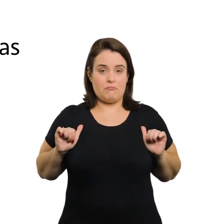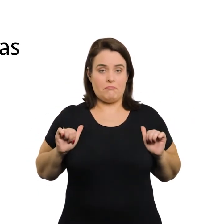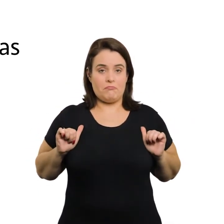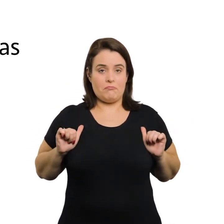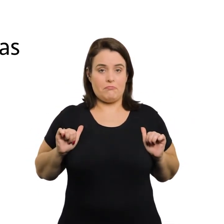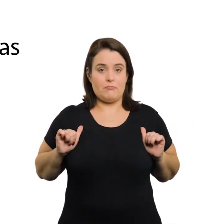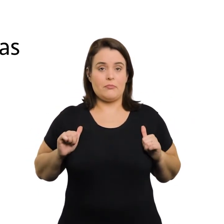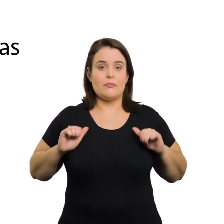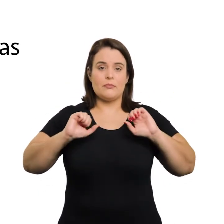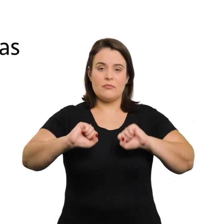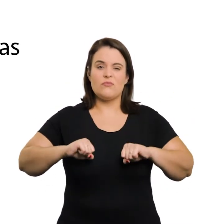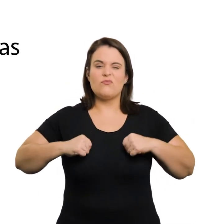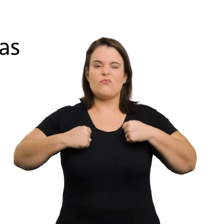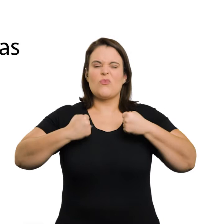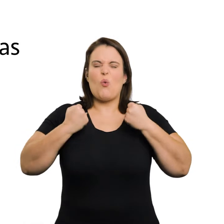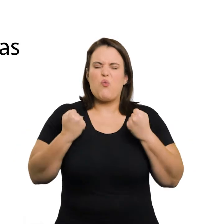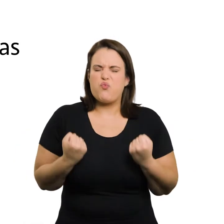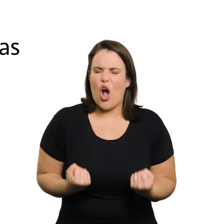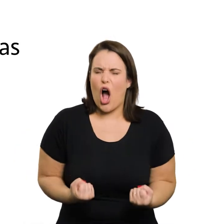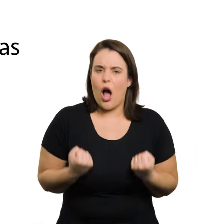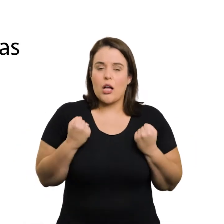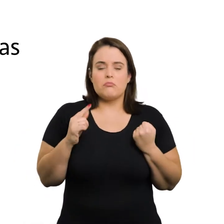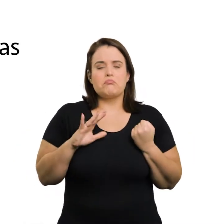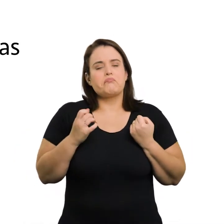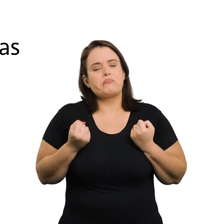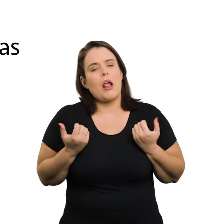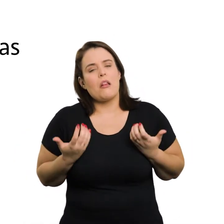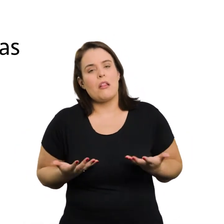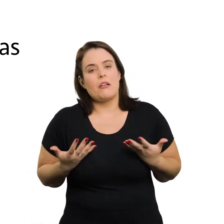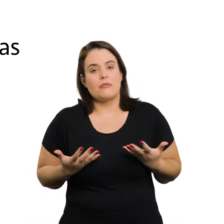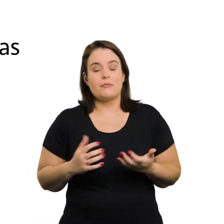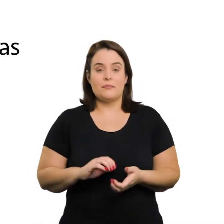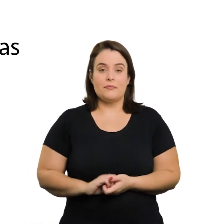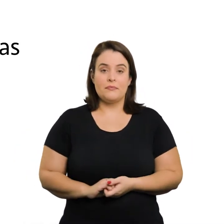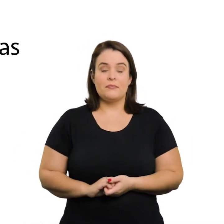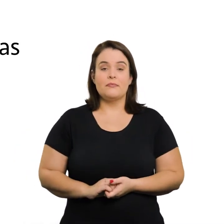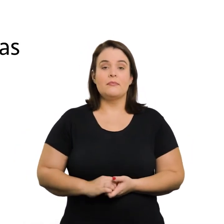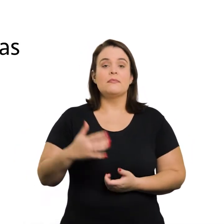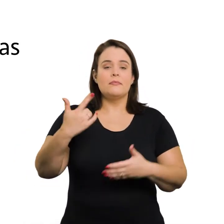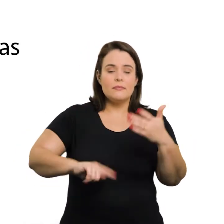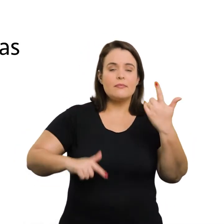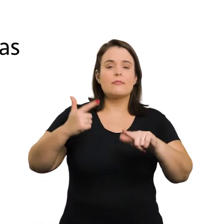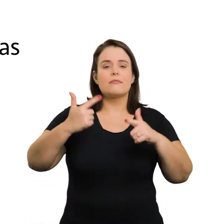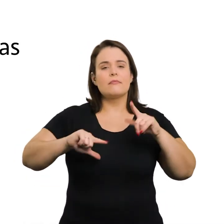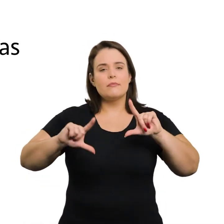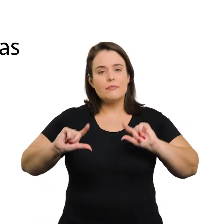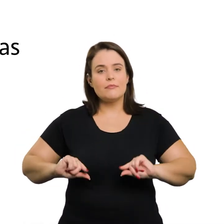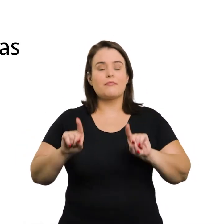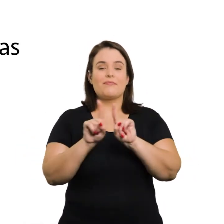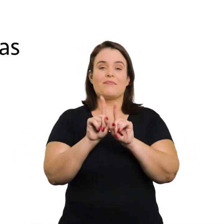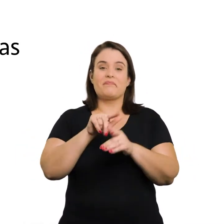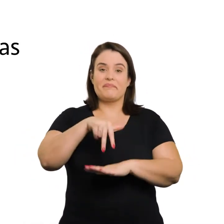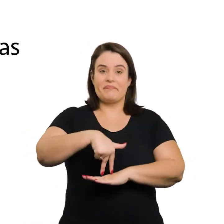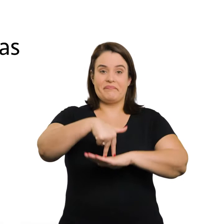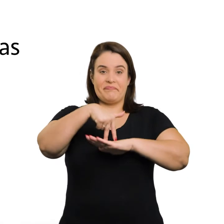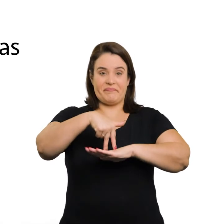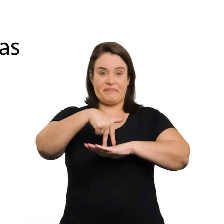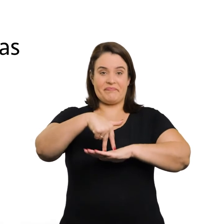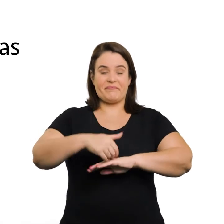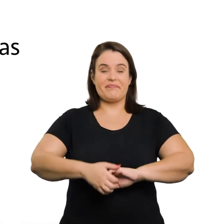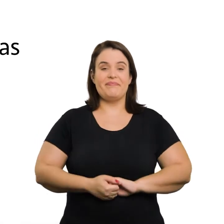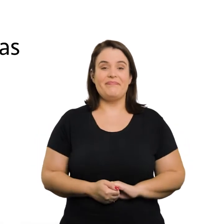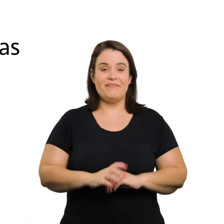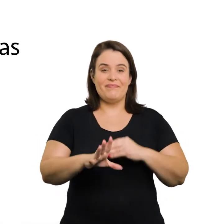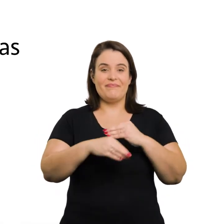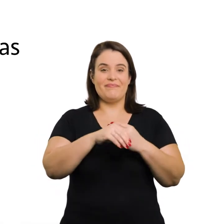em posição neutra, usar força de operação razoável, minimizar ações repetidas e a